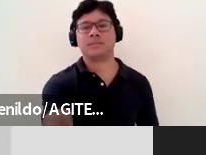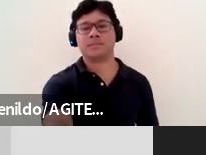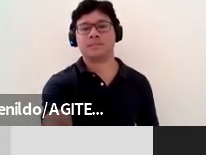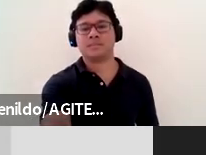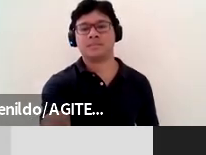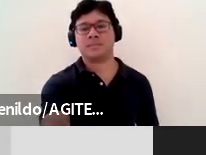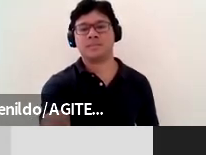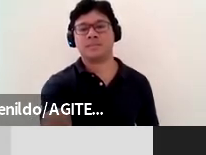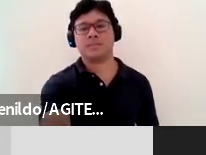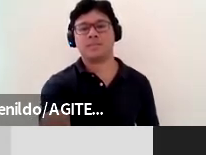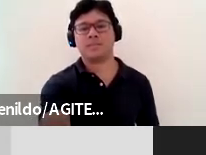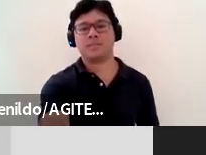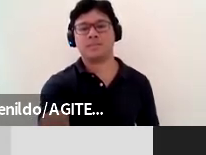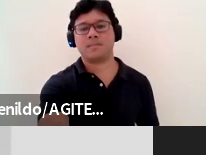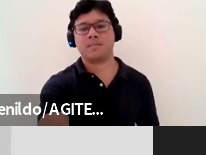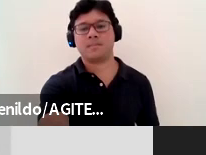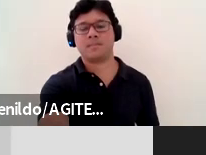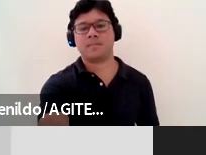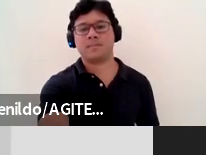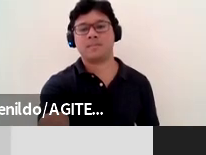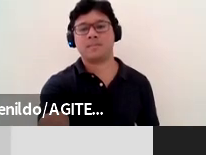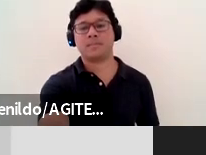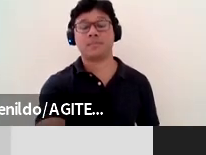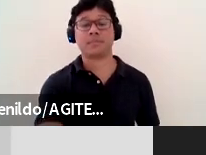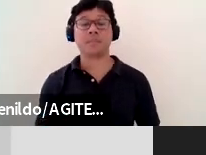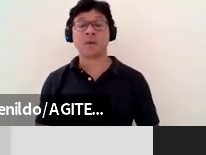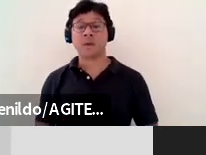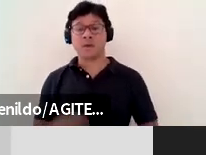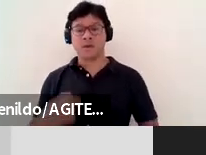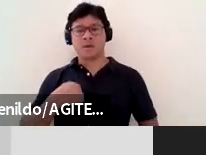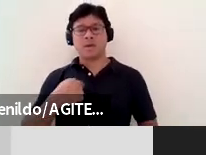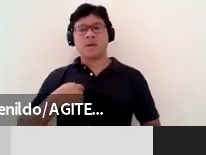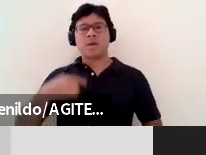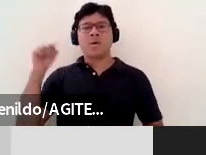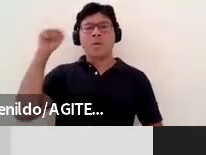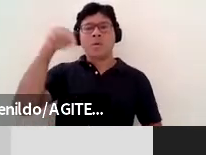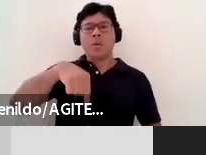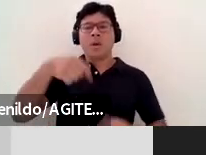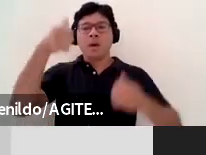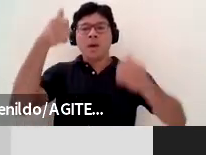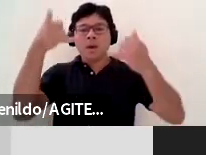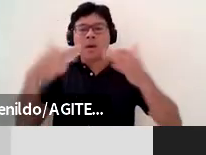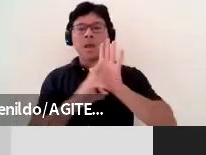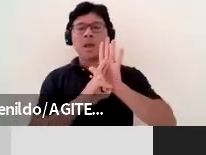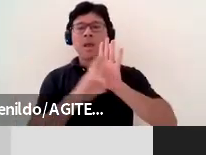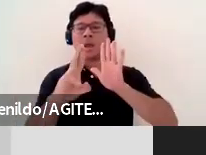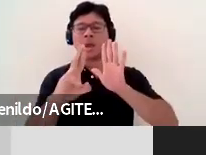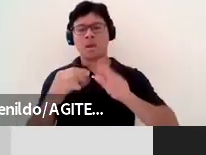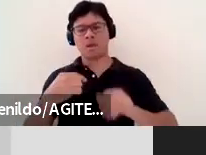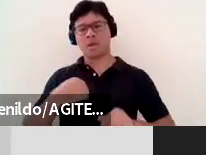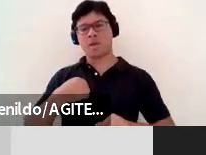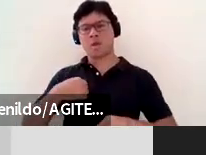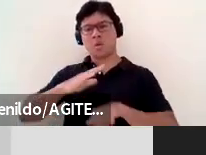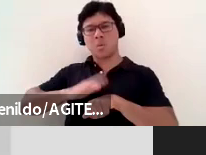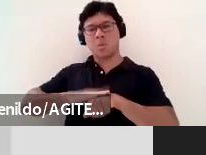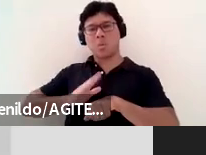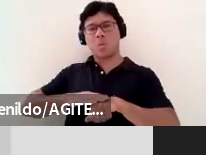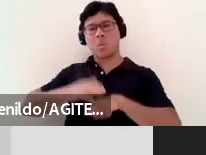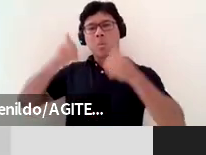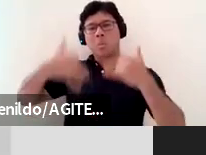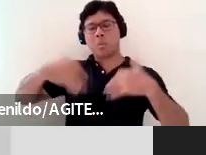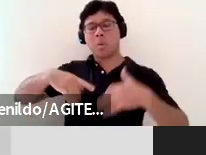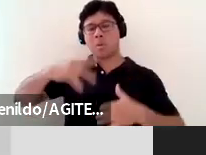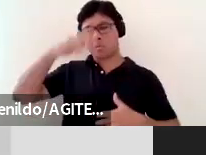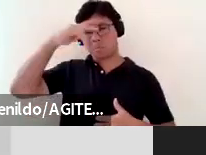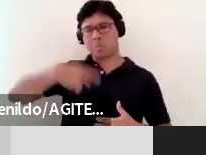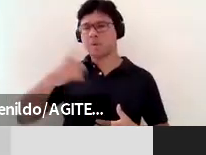deixa eu ver se está tudo certinho, sim. Eu estou aqui para falar em nome da, não só de mim, né? Como da Pretexto,